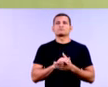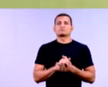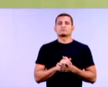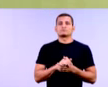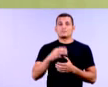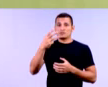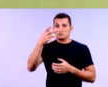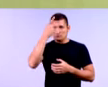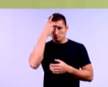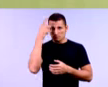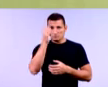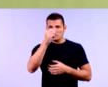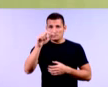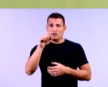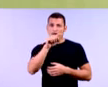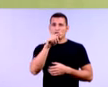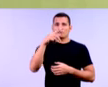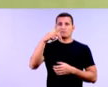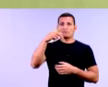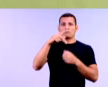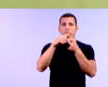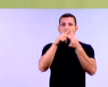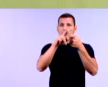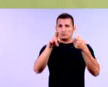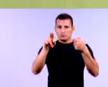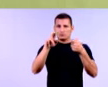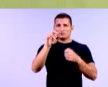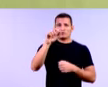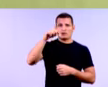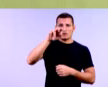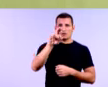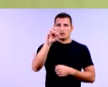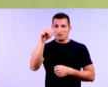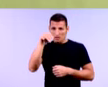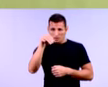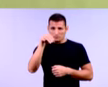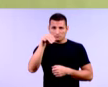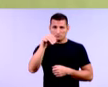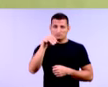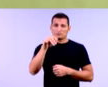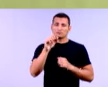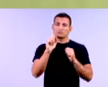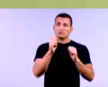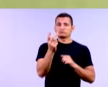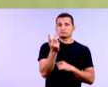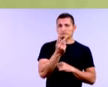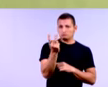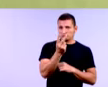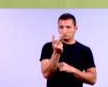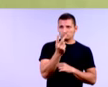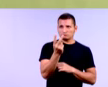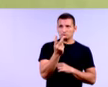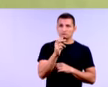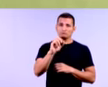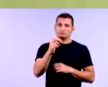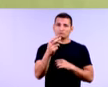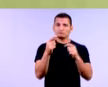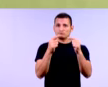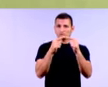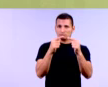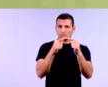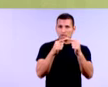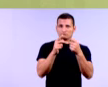Esse pronome relativo quem... ele admite as 2 alternativas, as 2 opções. Ou concorda com